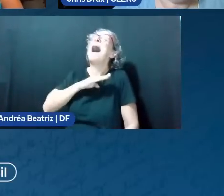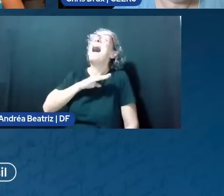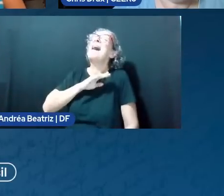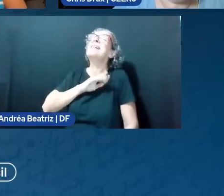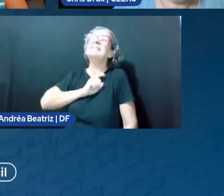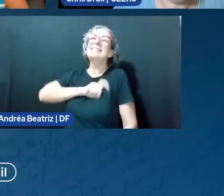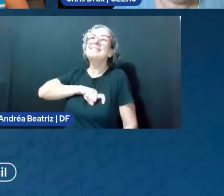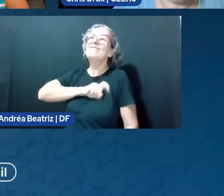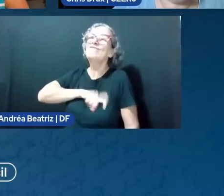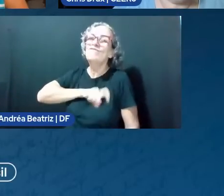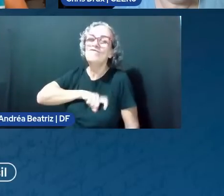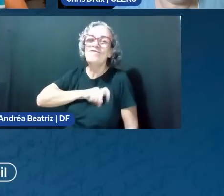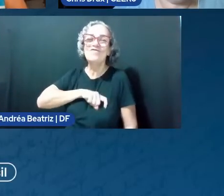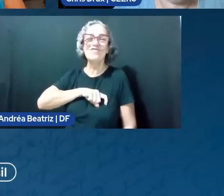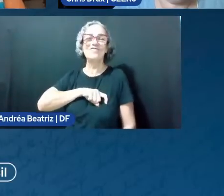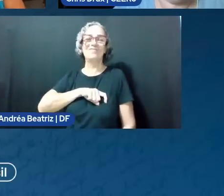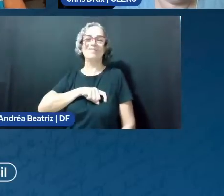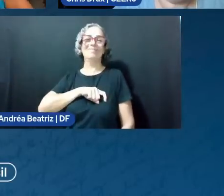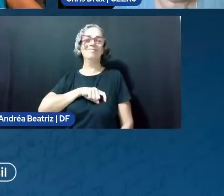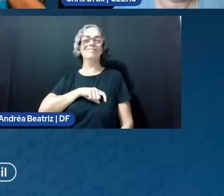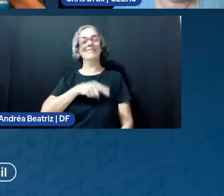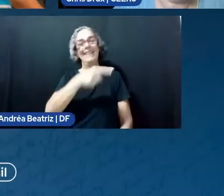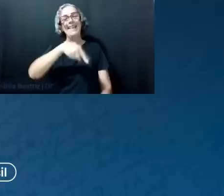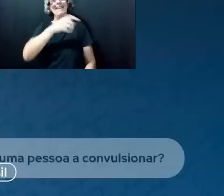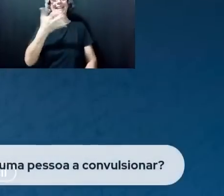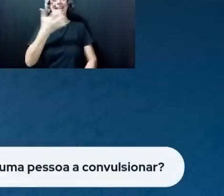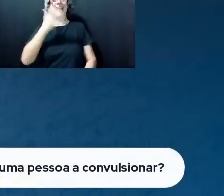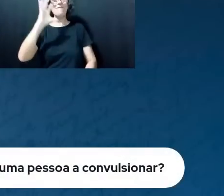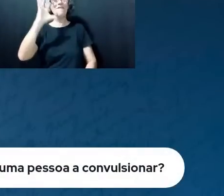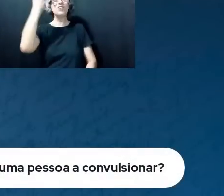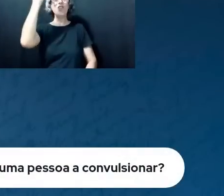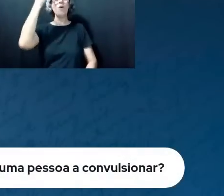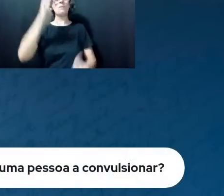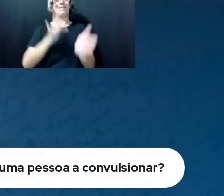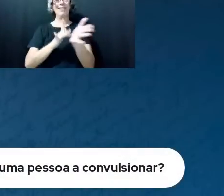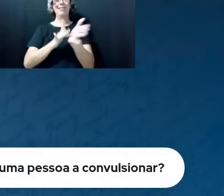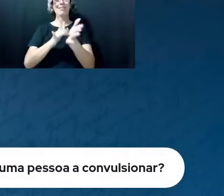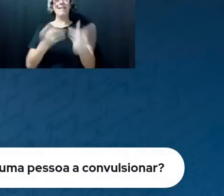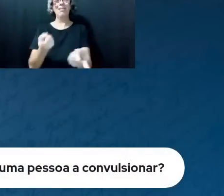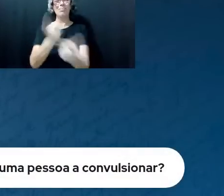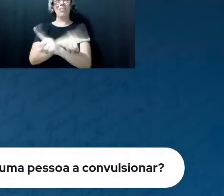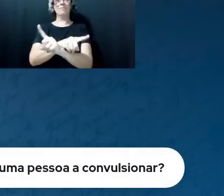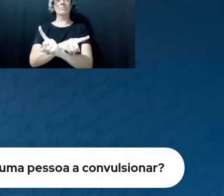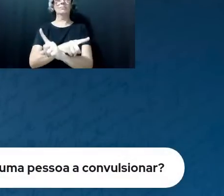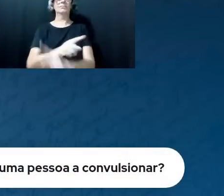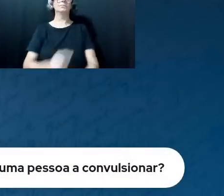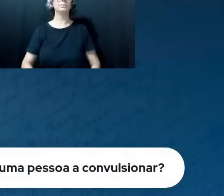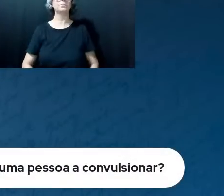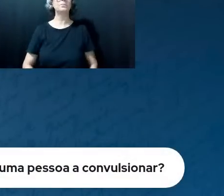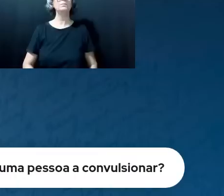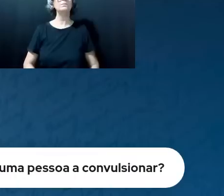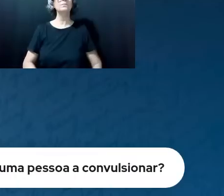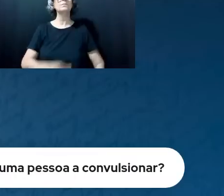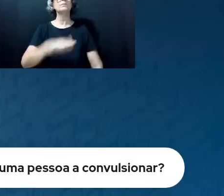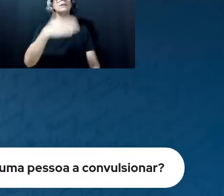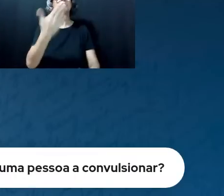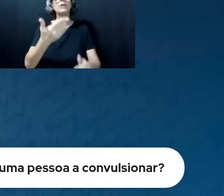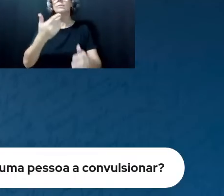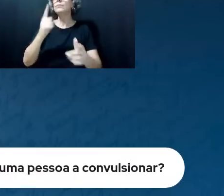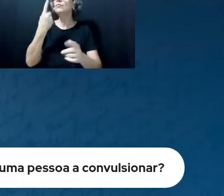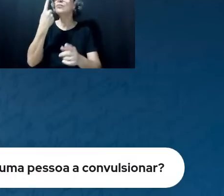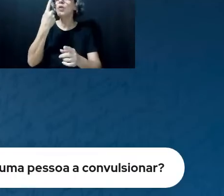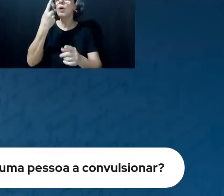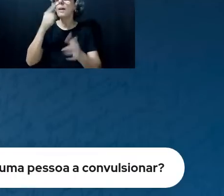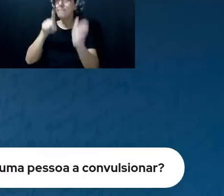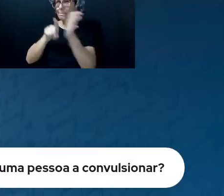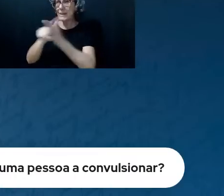utilizam fraudando esses fenômenos. Ó, Cris, antes de você fazer outra pergunta, só para pontuar, a pergunta